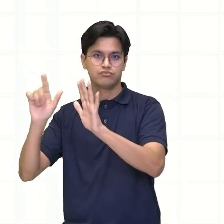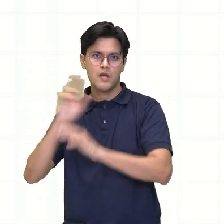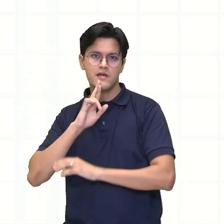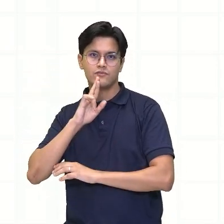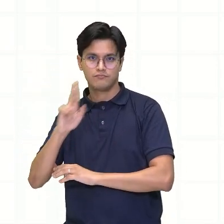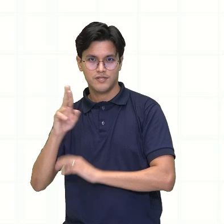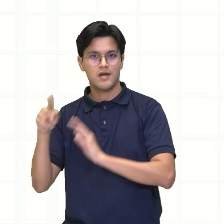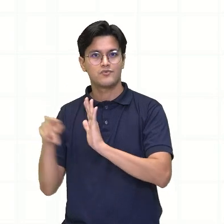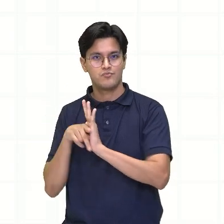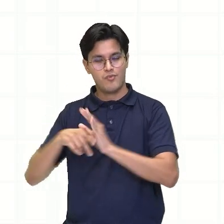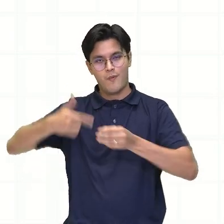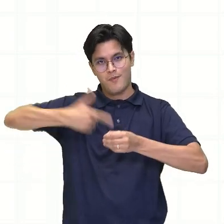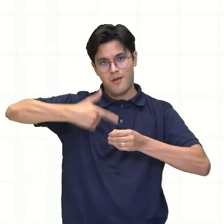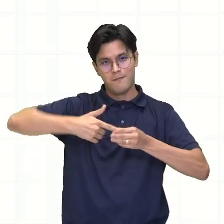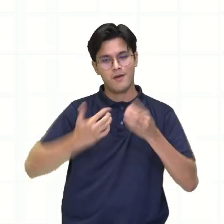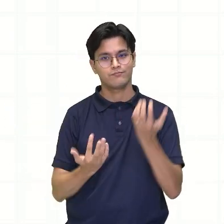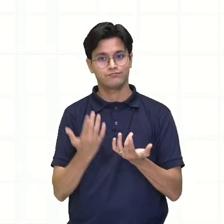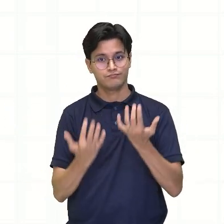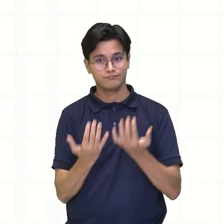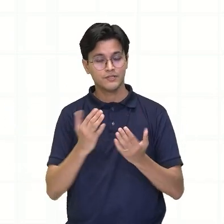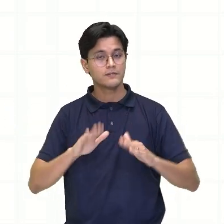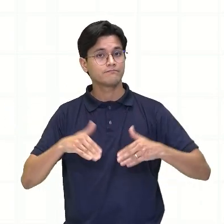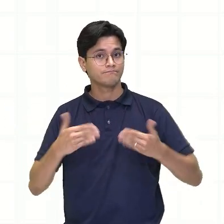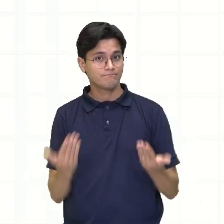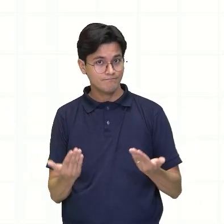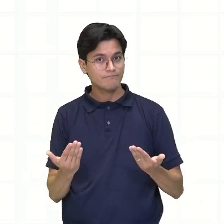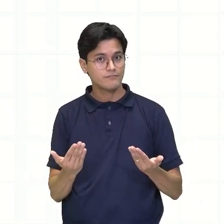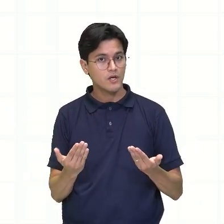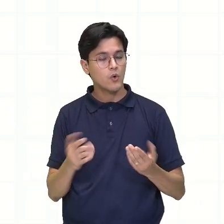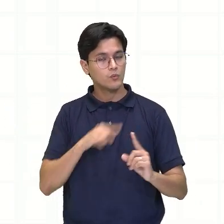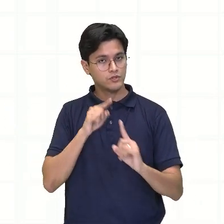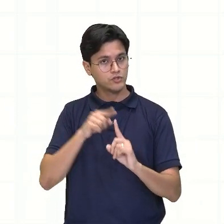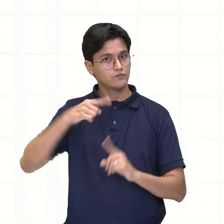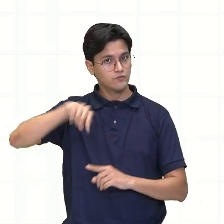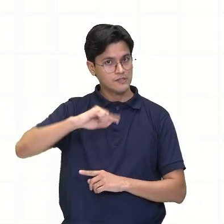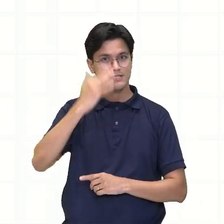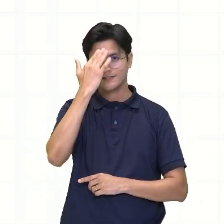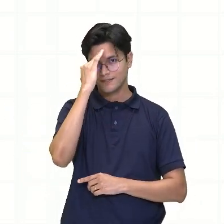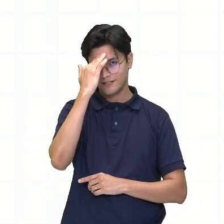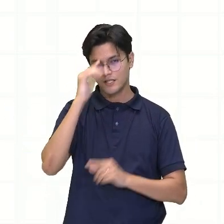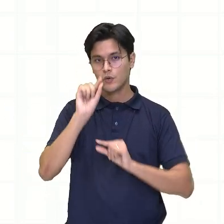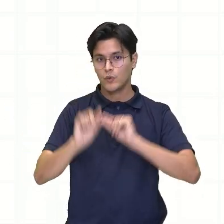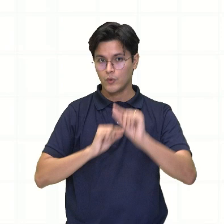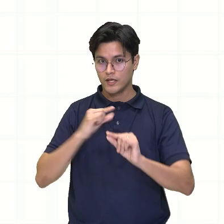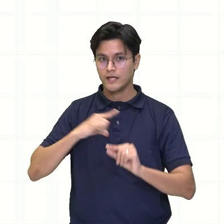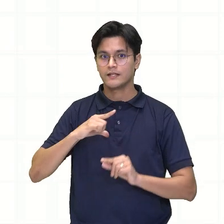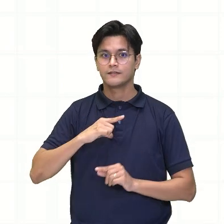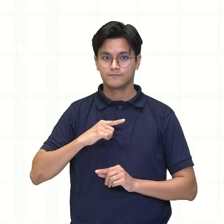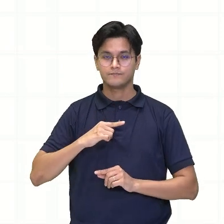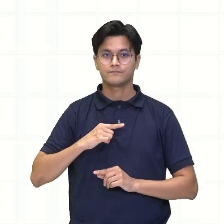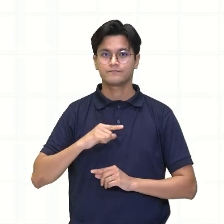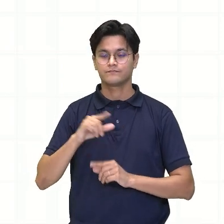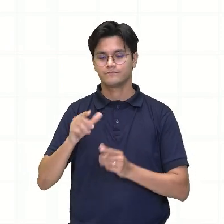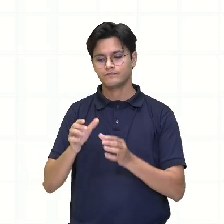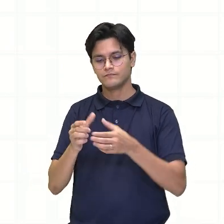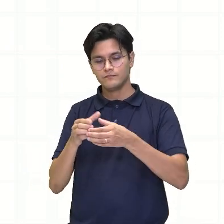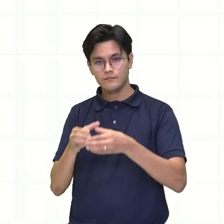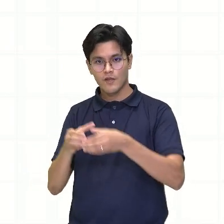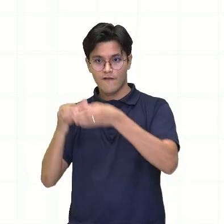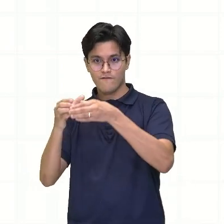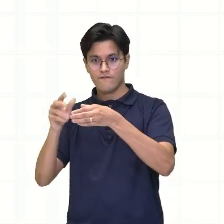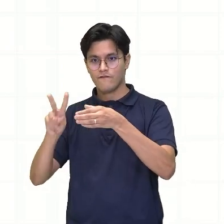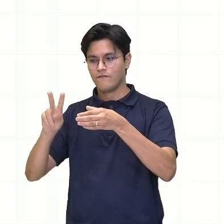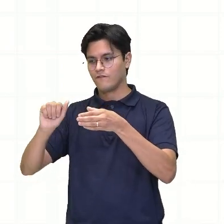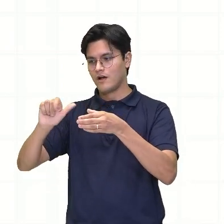tá? Então, só para você entender, olha, a válvula de admissão vai liberar aqui a entrada do combustível e do